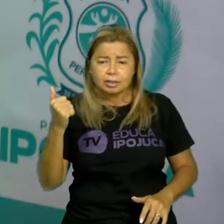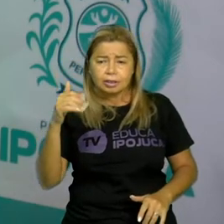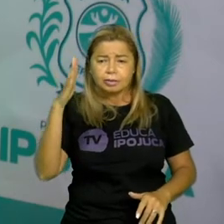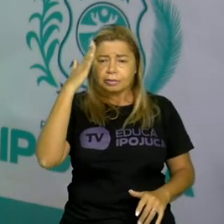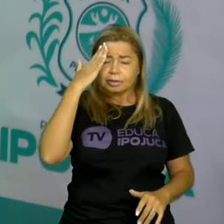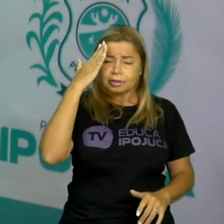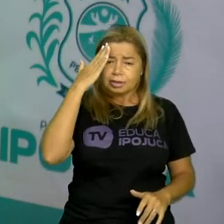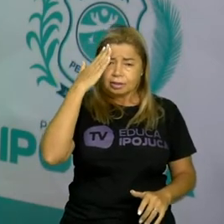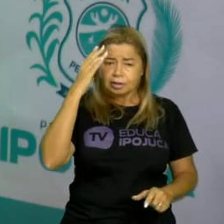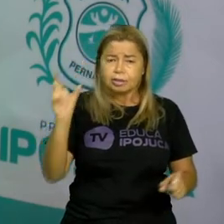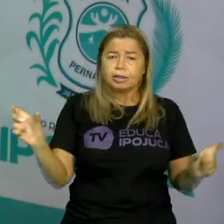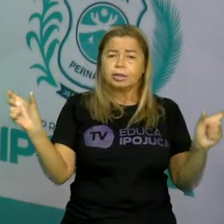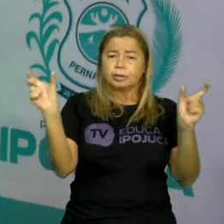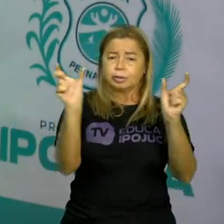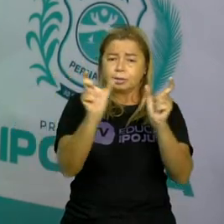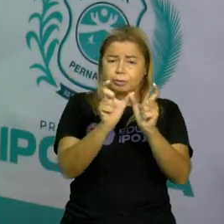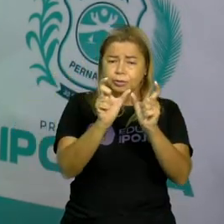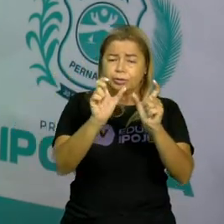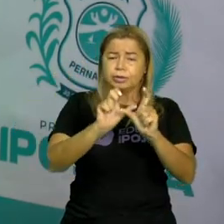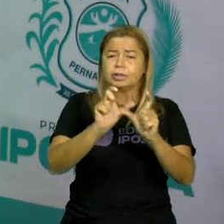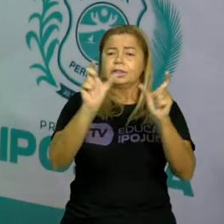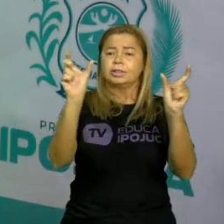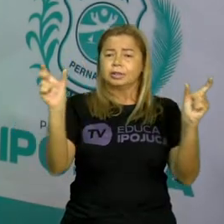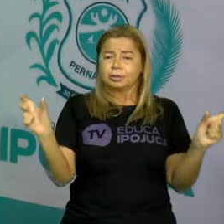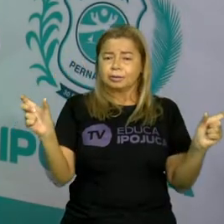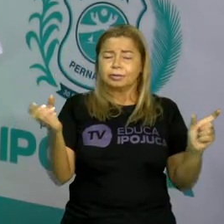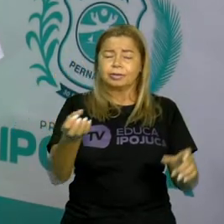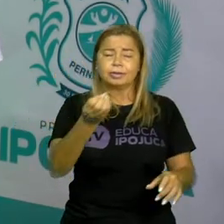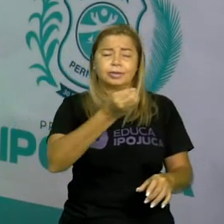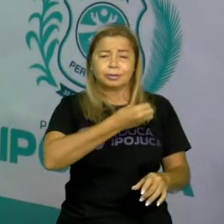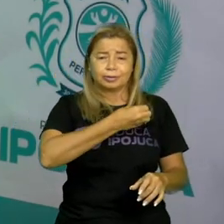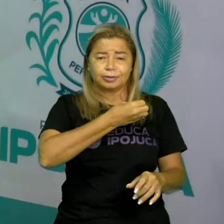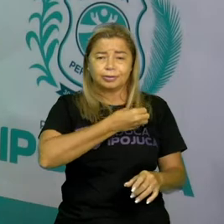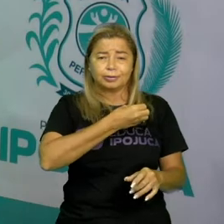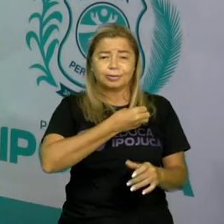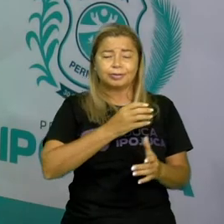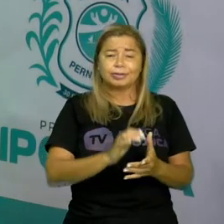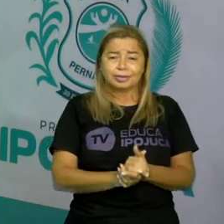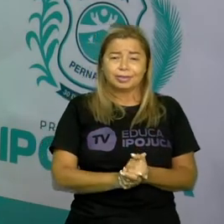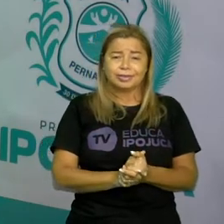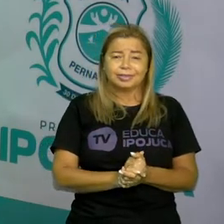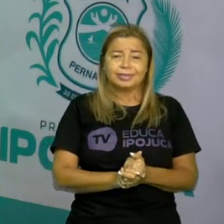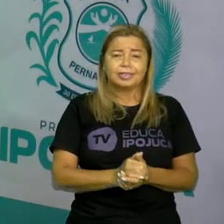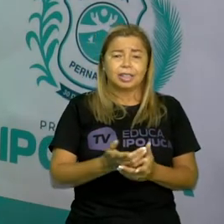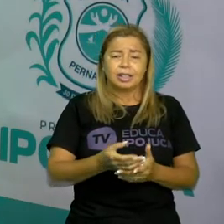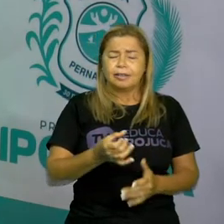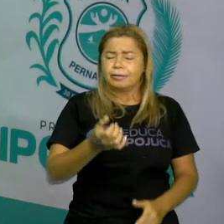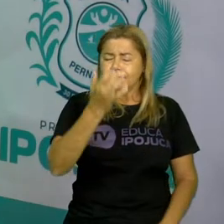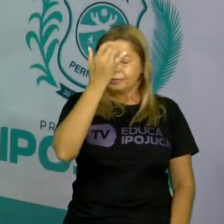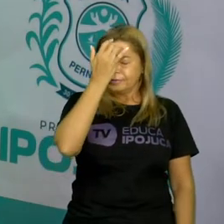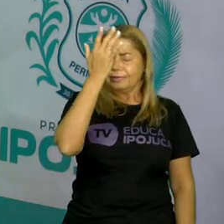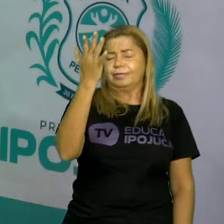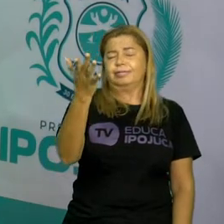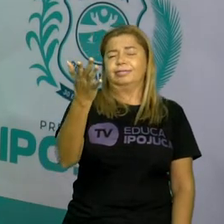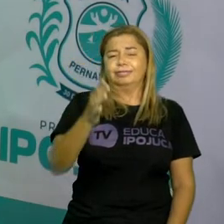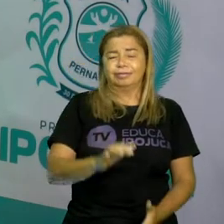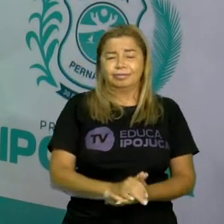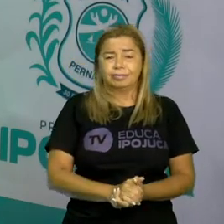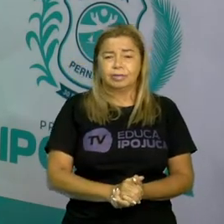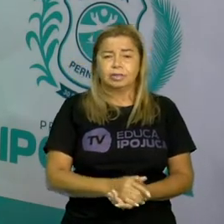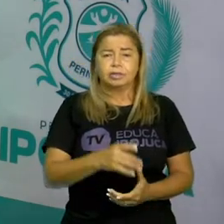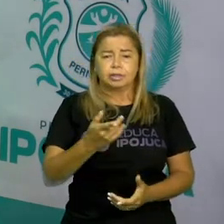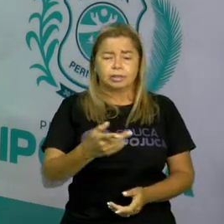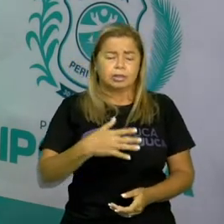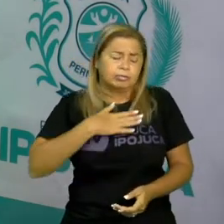a compor e a decompor os números, tá certo? Que é simples, né? Fácil, né? Eu mesmo